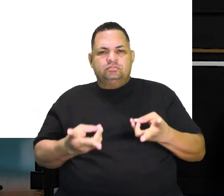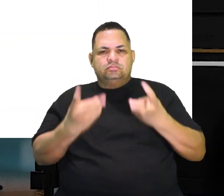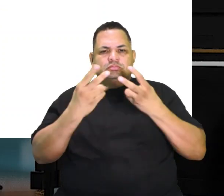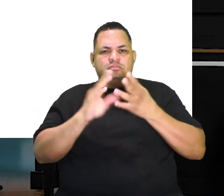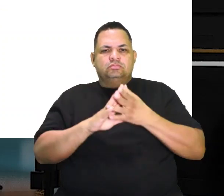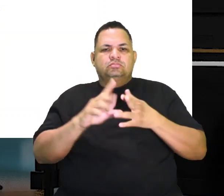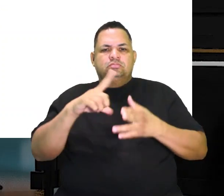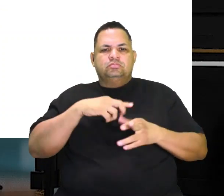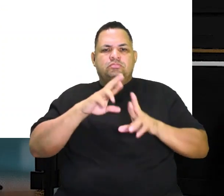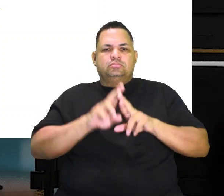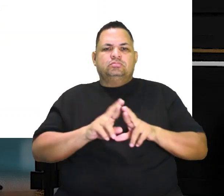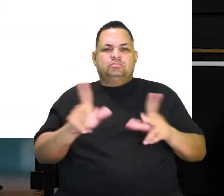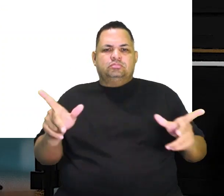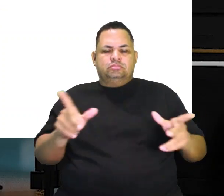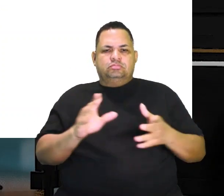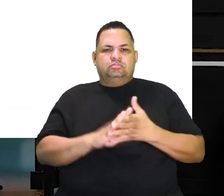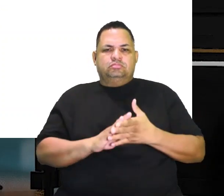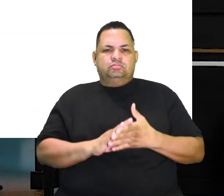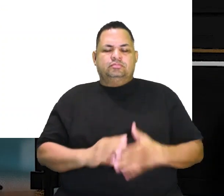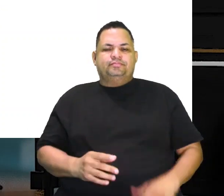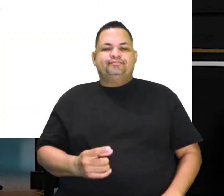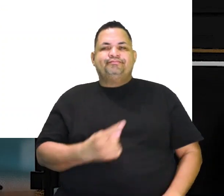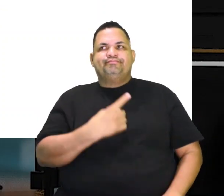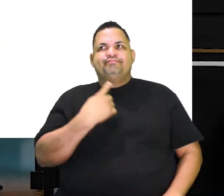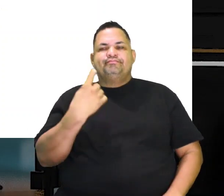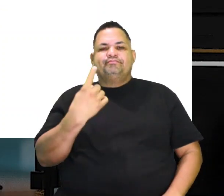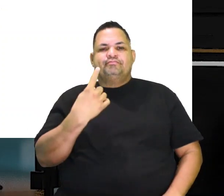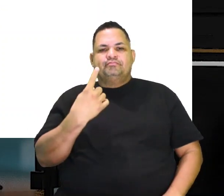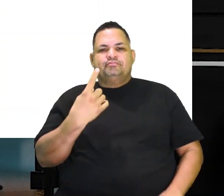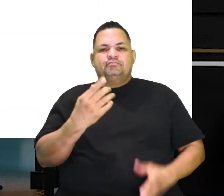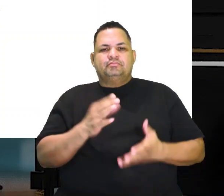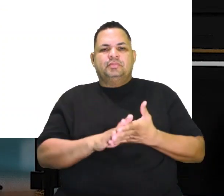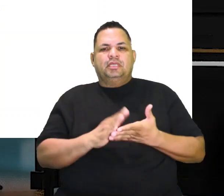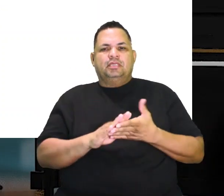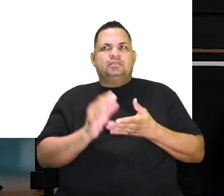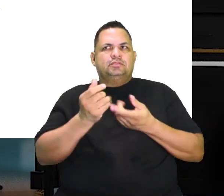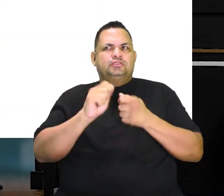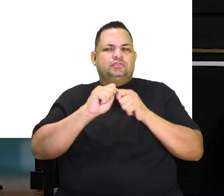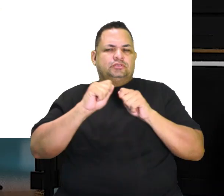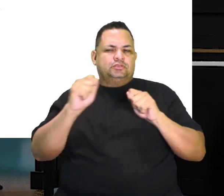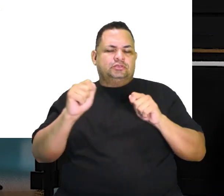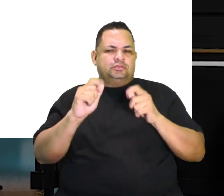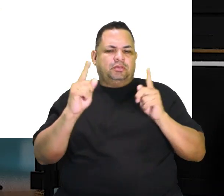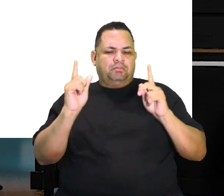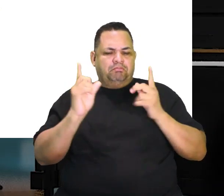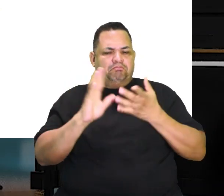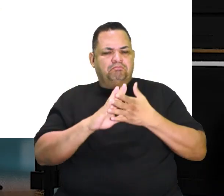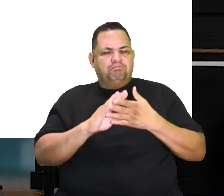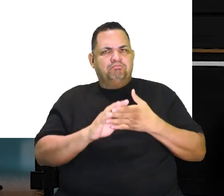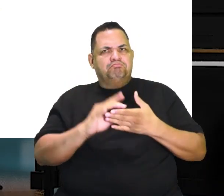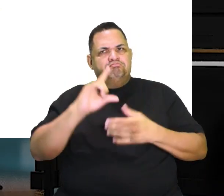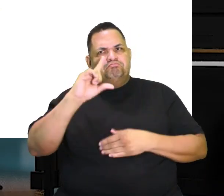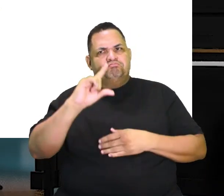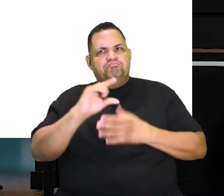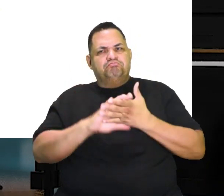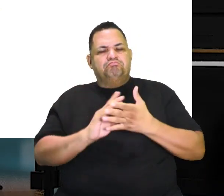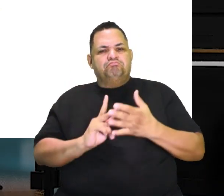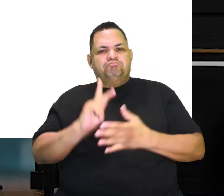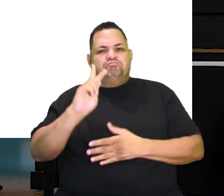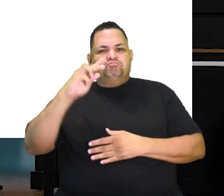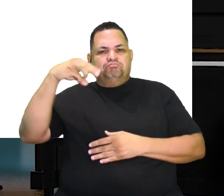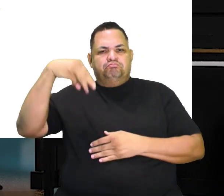muitas diferenças. Nós percebemos isso poucos quilômetros daqui. E a gente pode chegar aqui